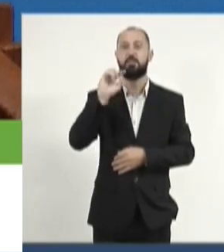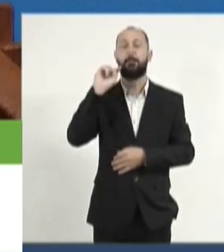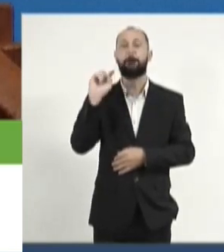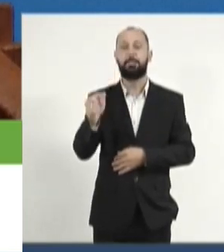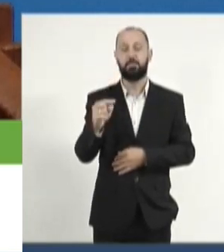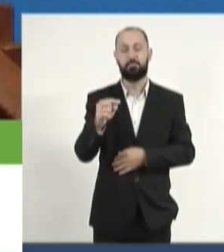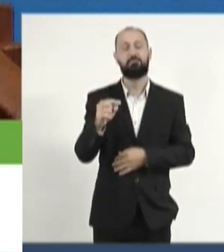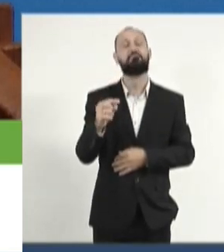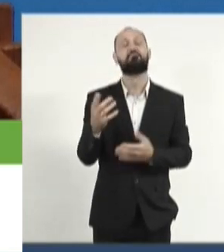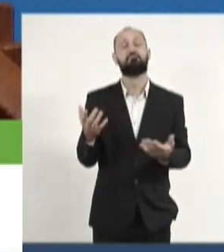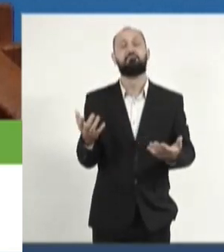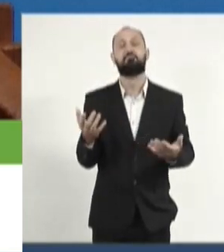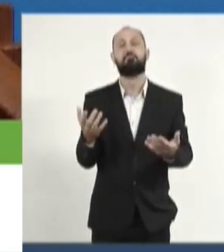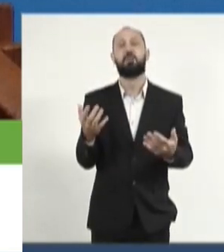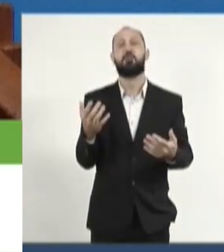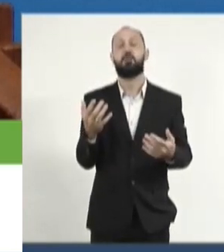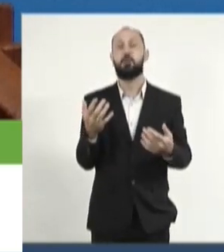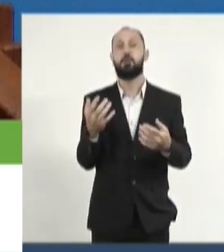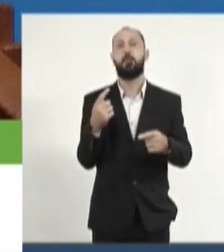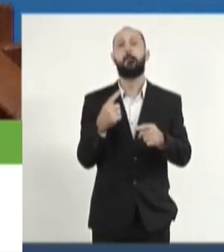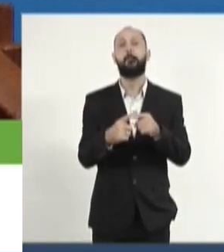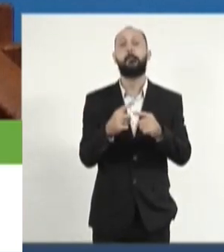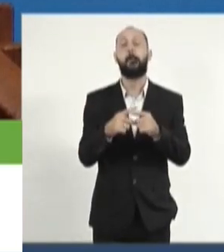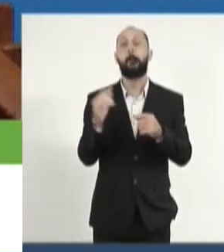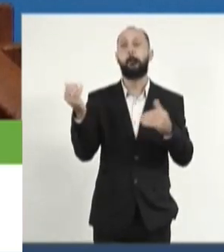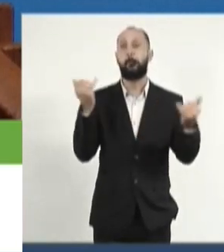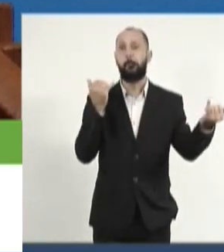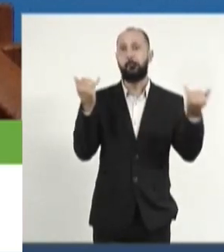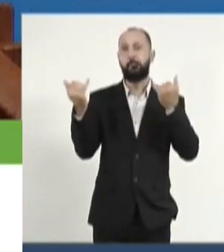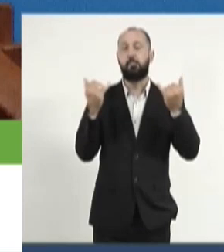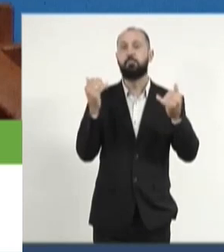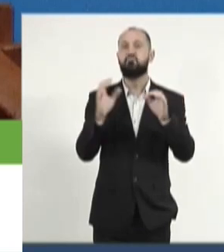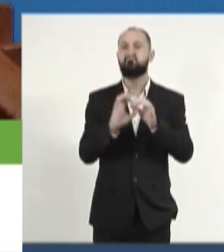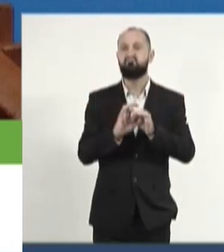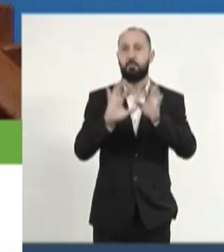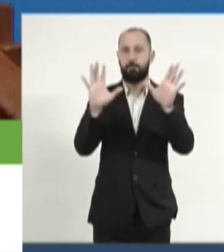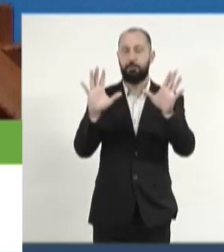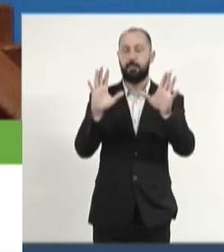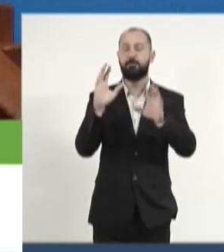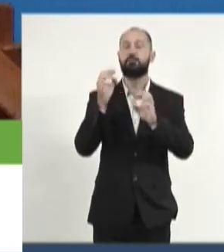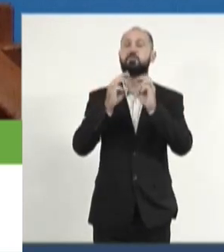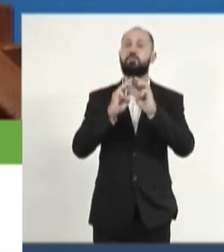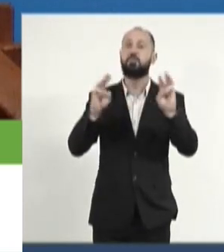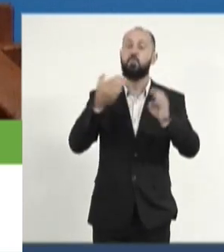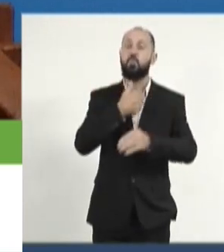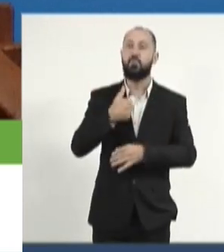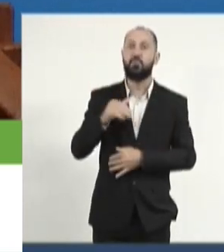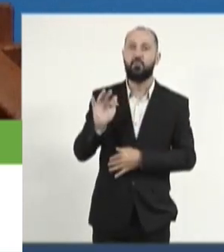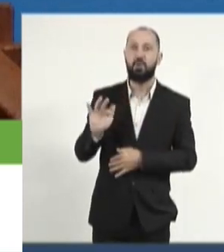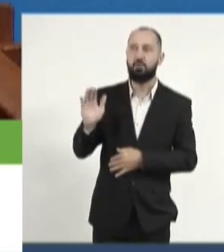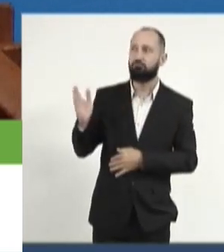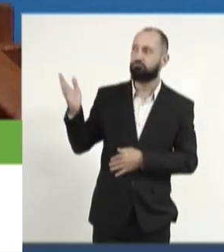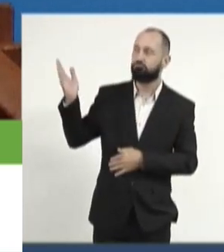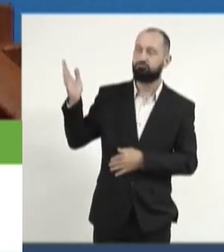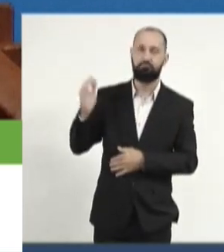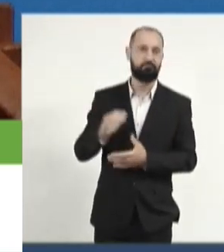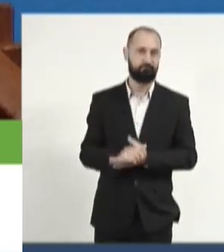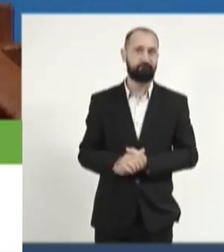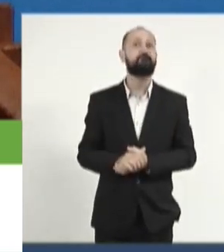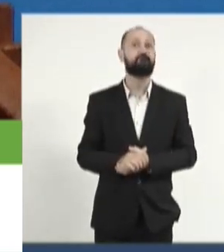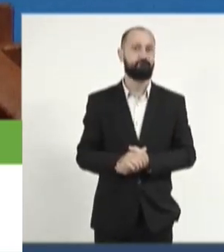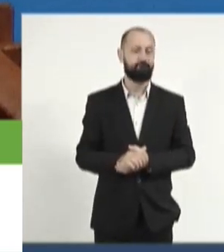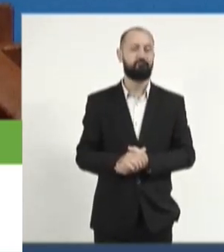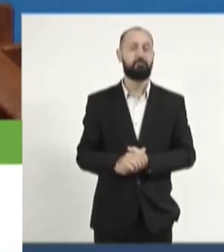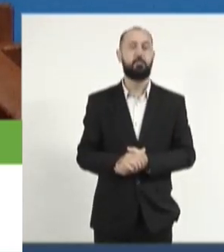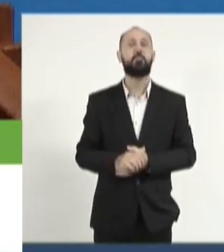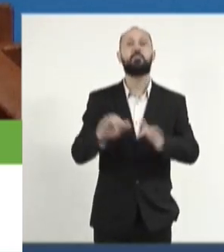mil. Isso porque são as informações que estavam disponíveis no site do governo federal. É